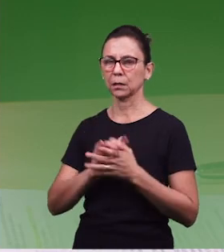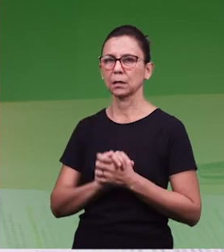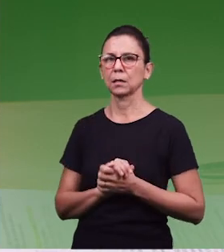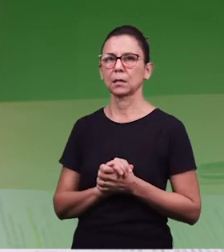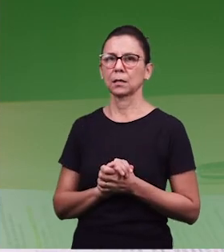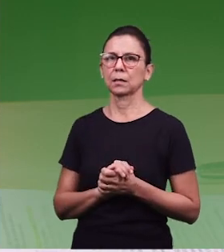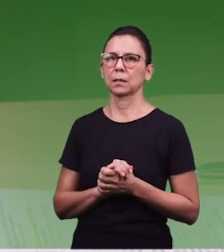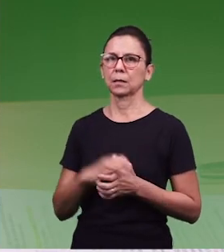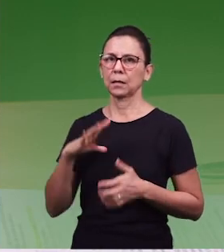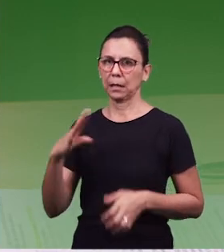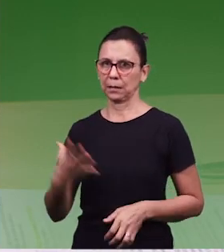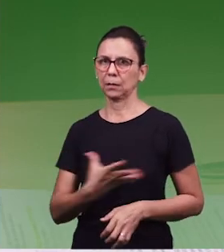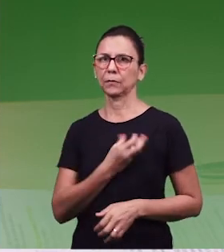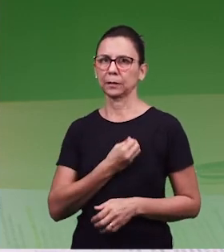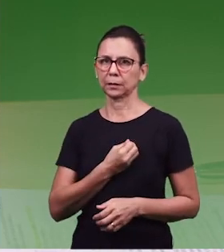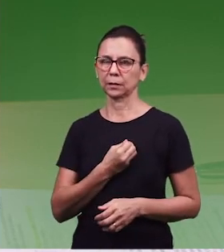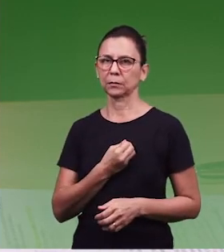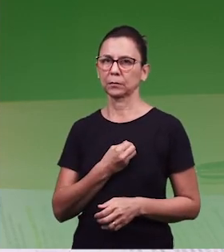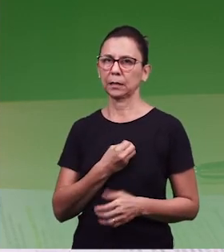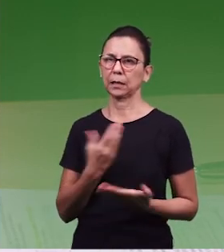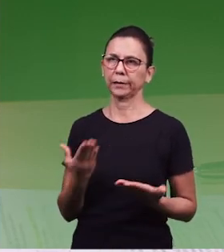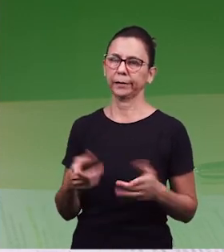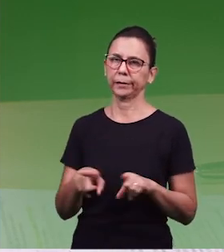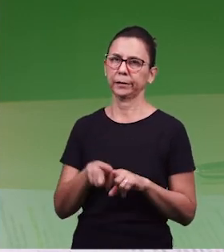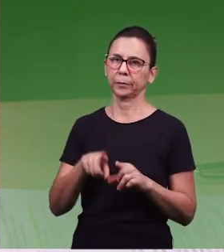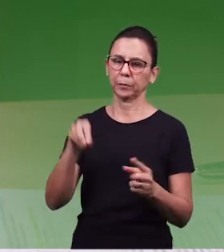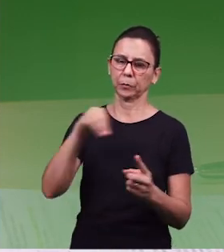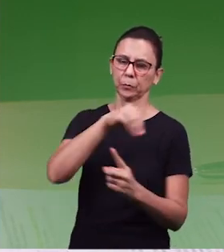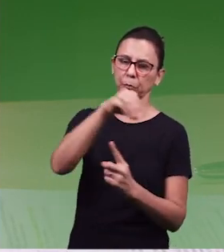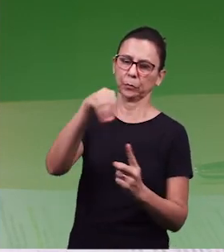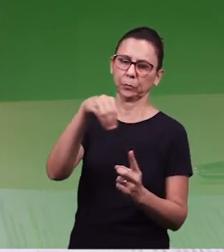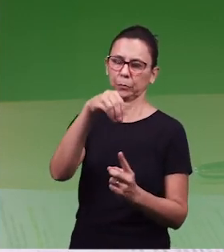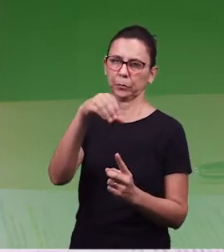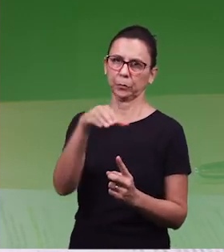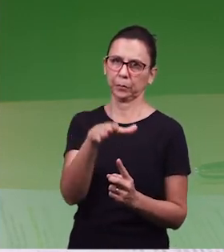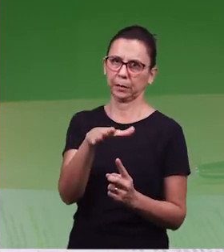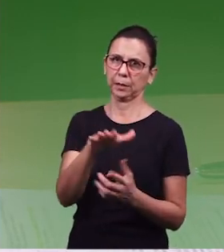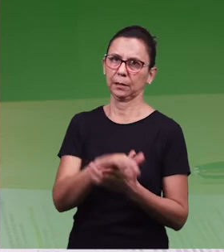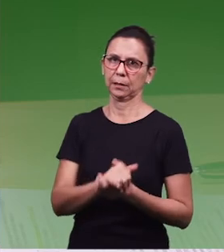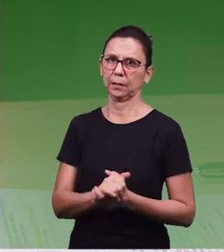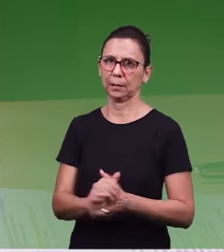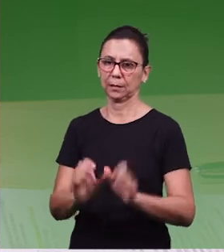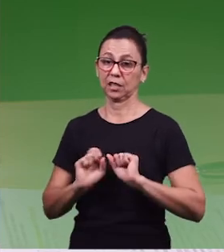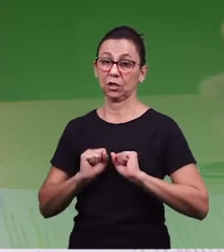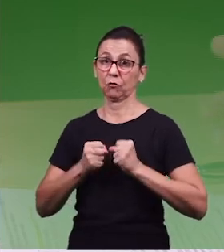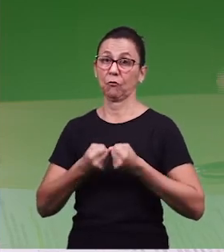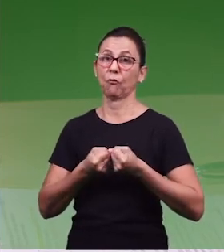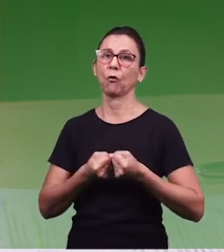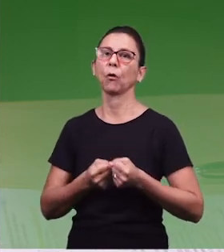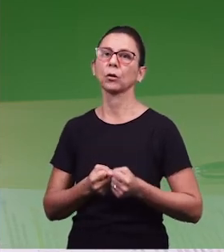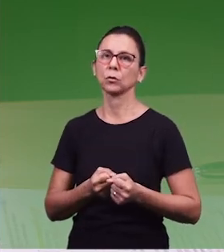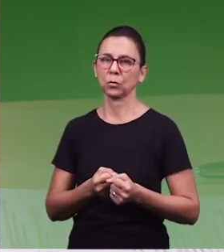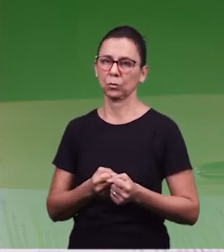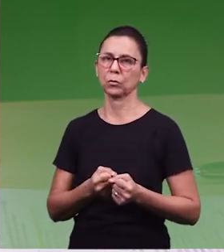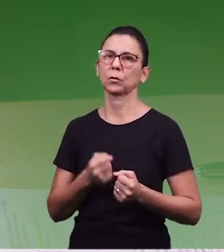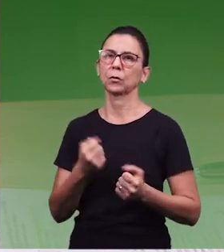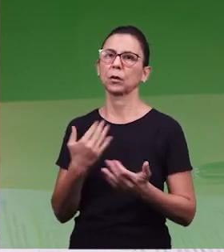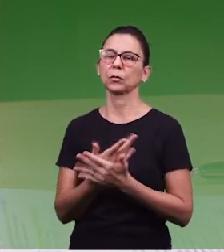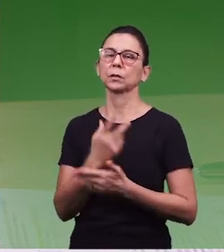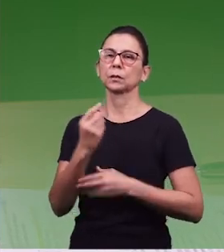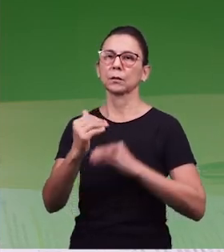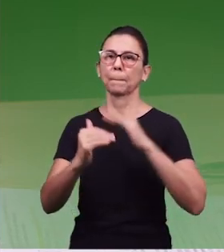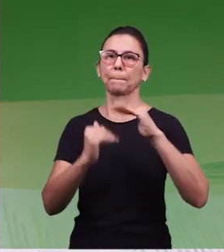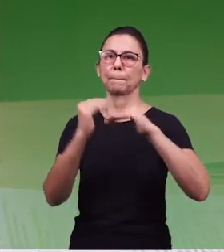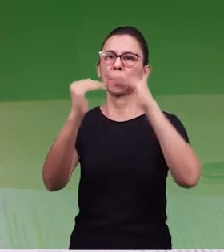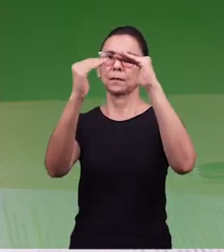da graça, e essa perseverança ela se dá no processo da salvação. Né? É uma coisa contínua.